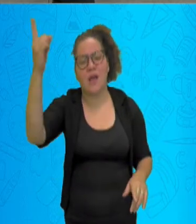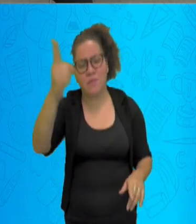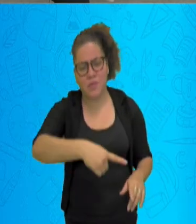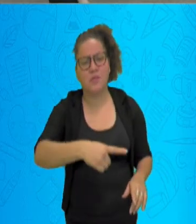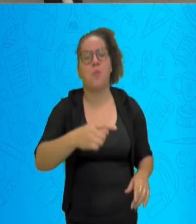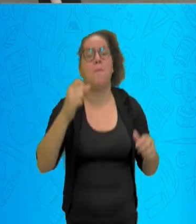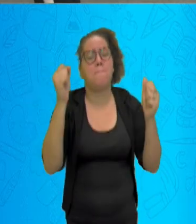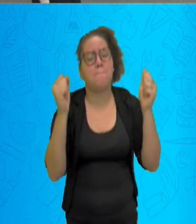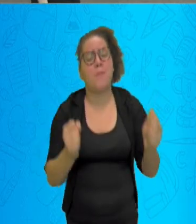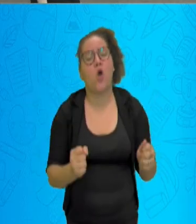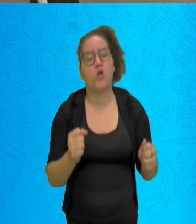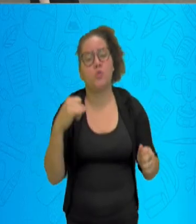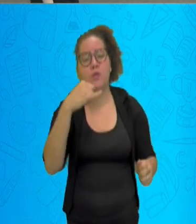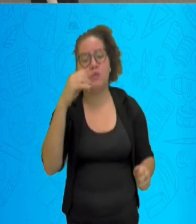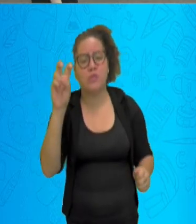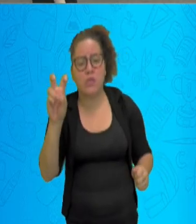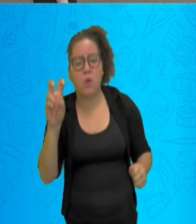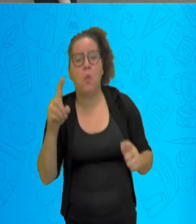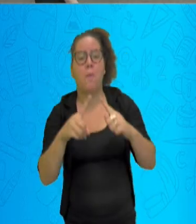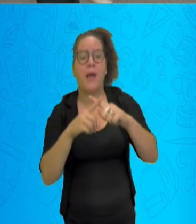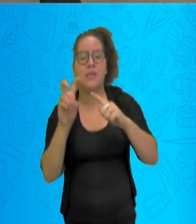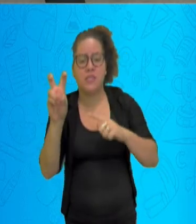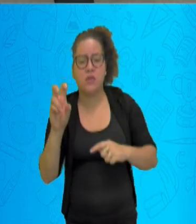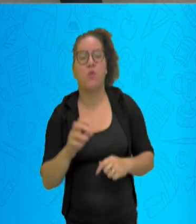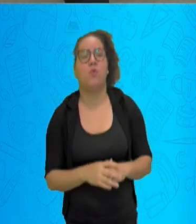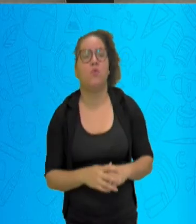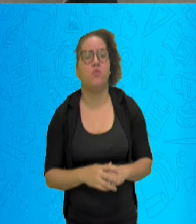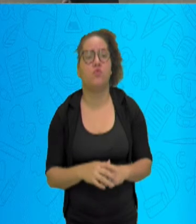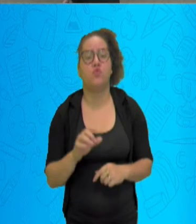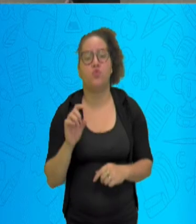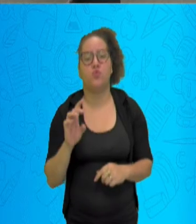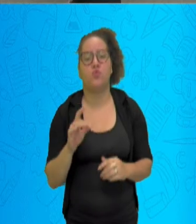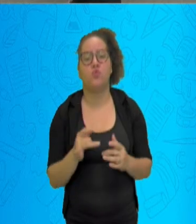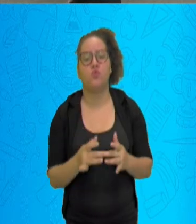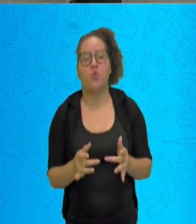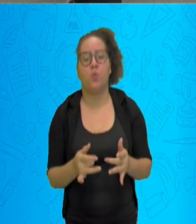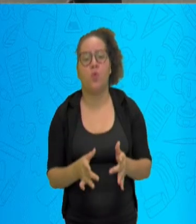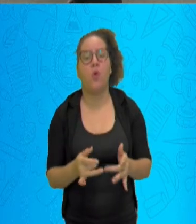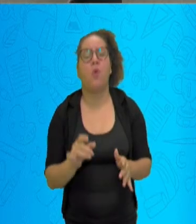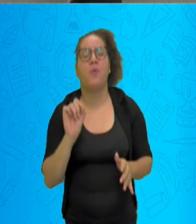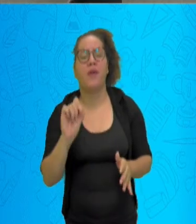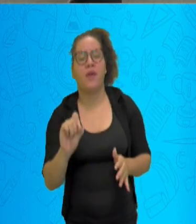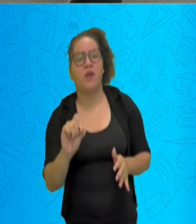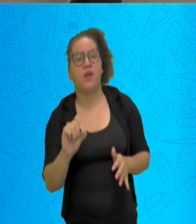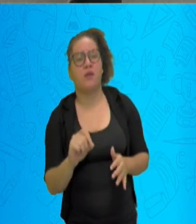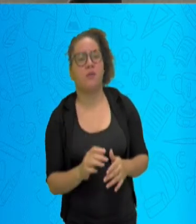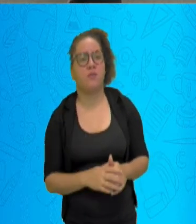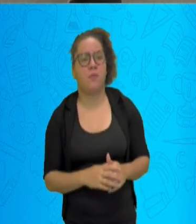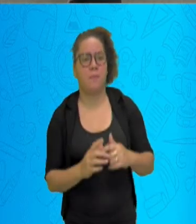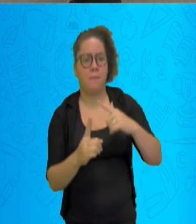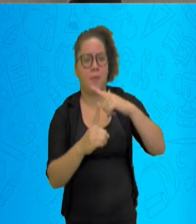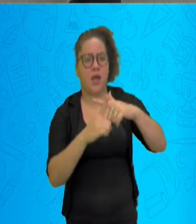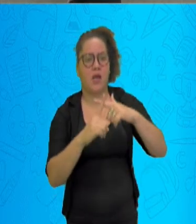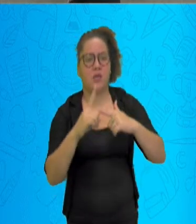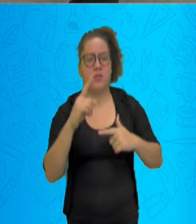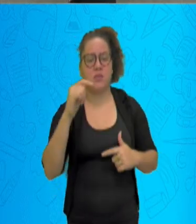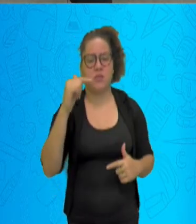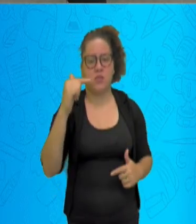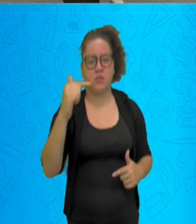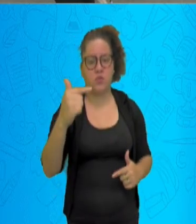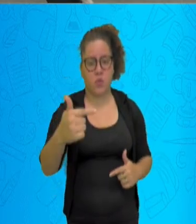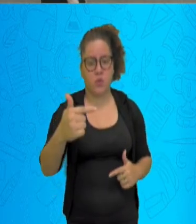5 com mais 5. O que que sobrou? Ó, mais 2, menos